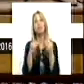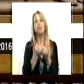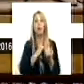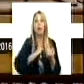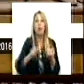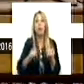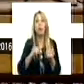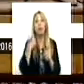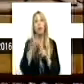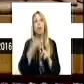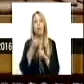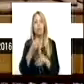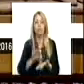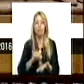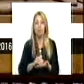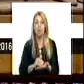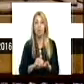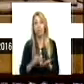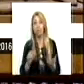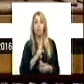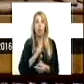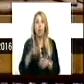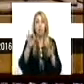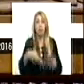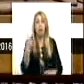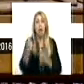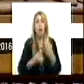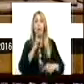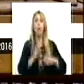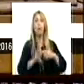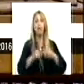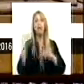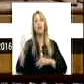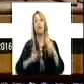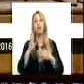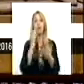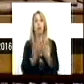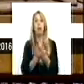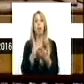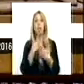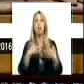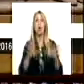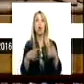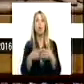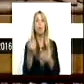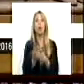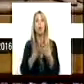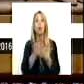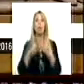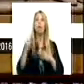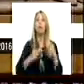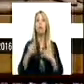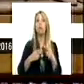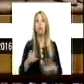o combate à pobreza. São contra o fim de alguns benefícios fiscais atribuídos aos grandes grupos económicos e financeiros,